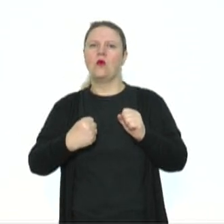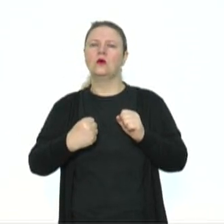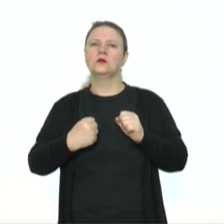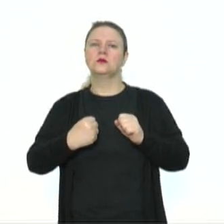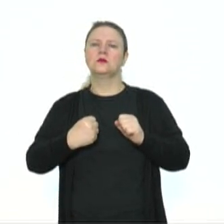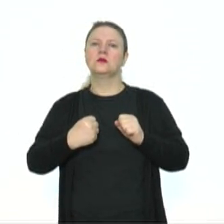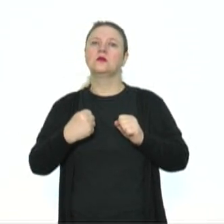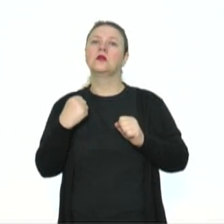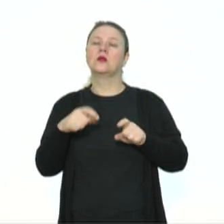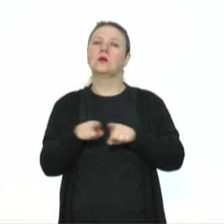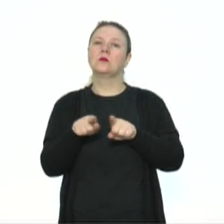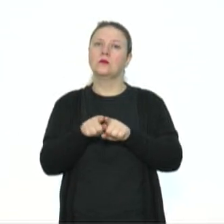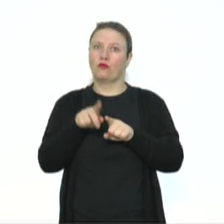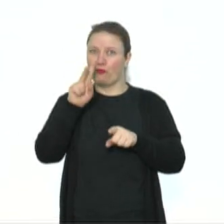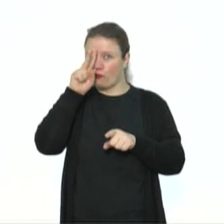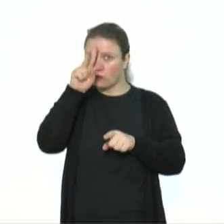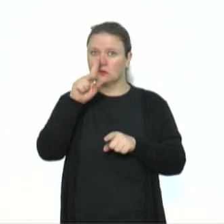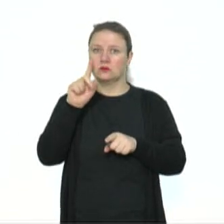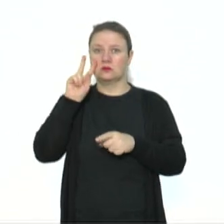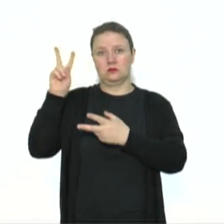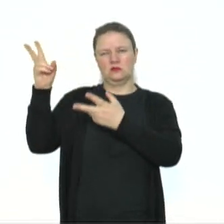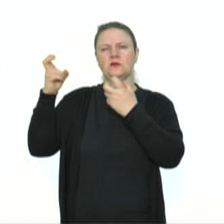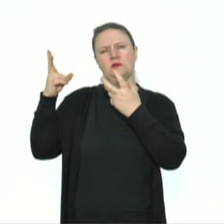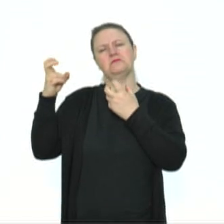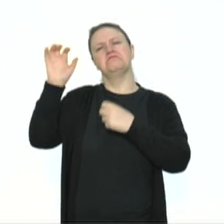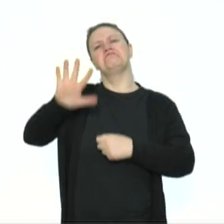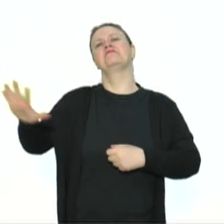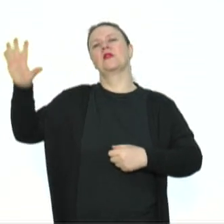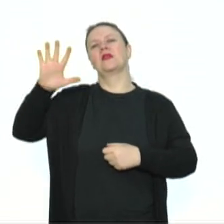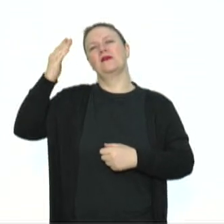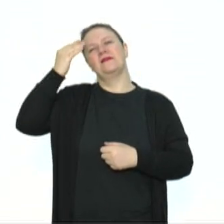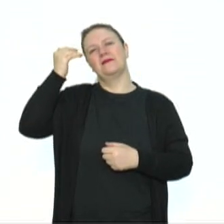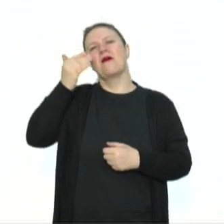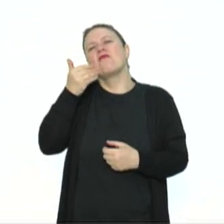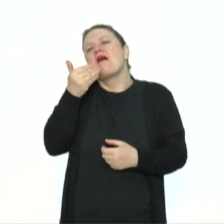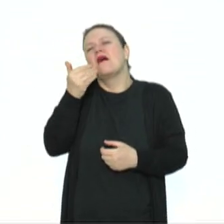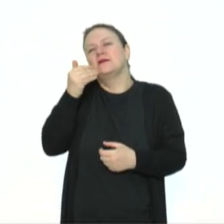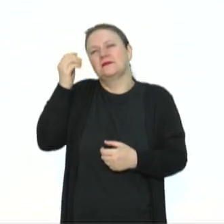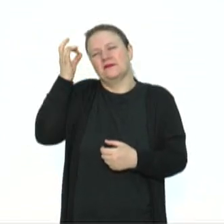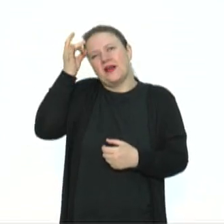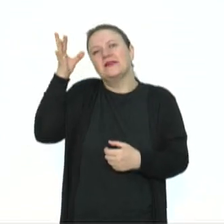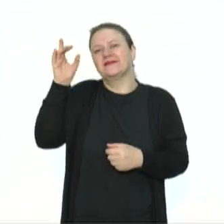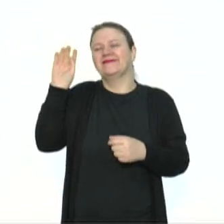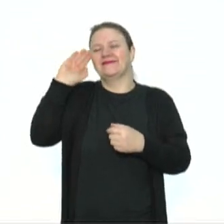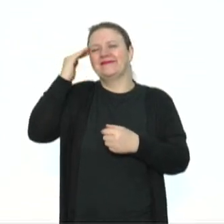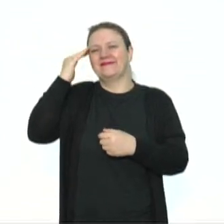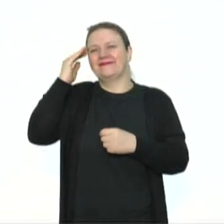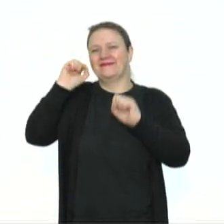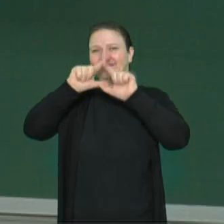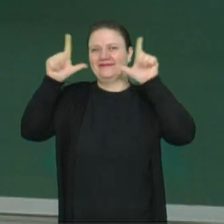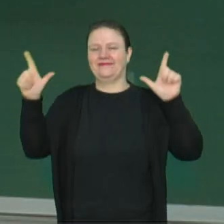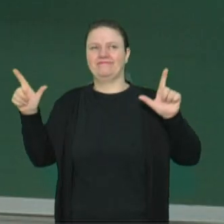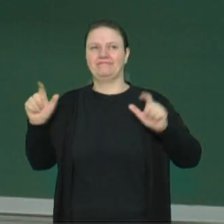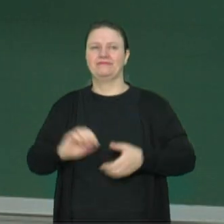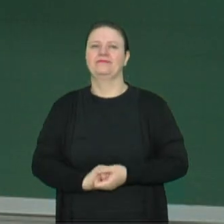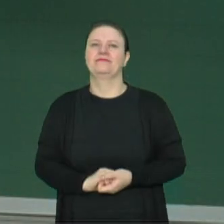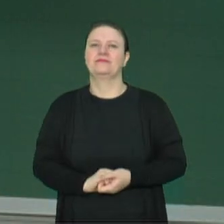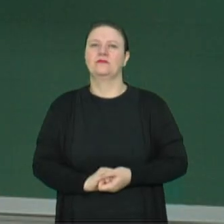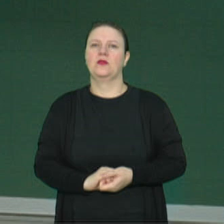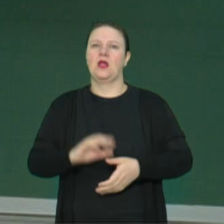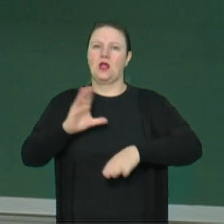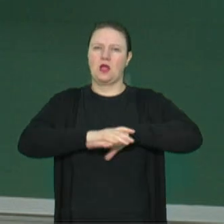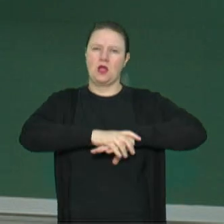com as mãos. Então, é como que está retratado aqui na imagem, fica fácil, né? Ele acabou girando lá e segura a mão do